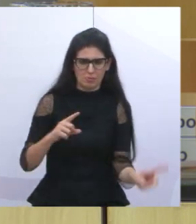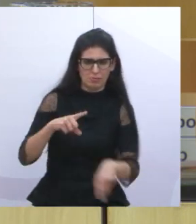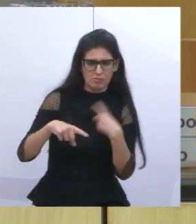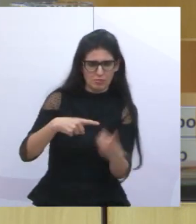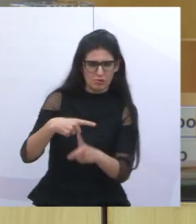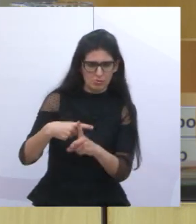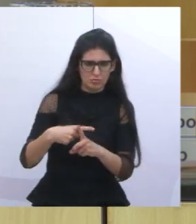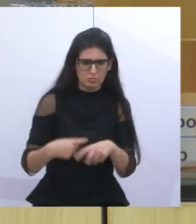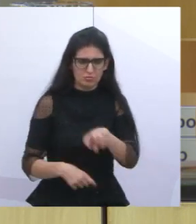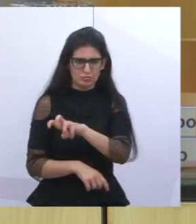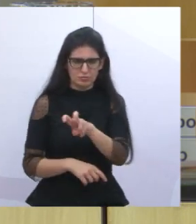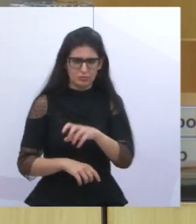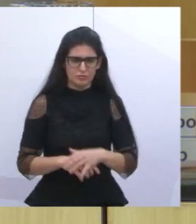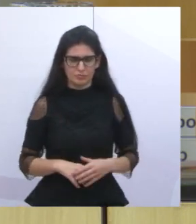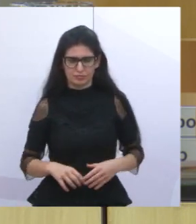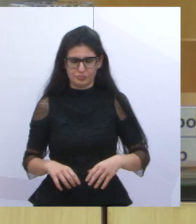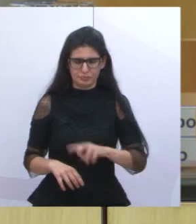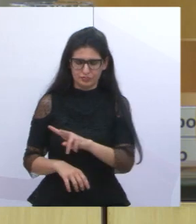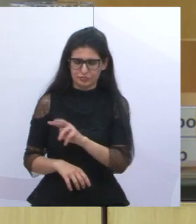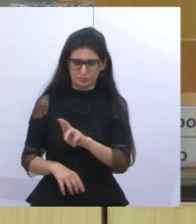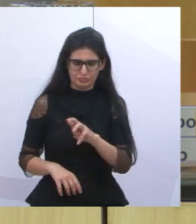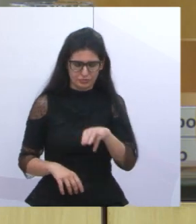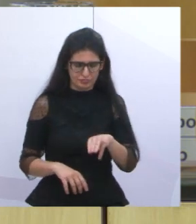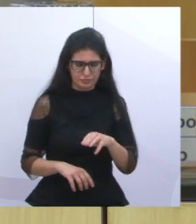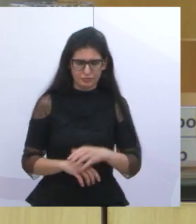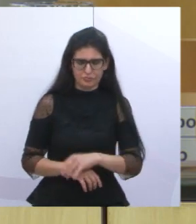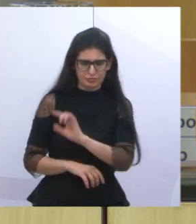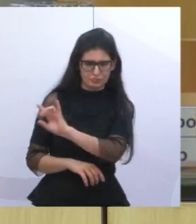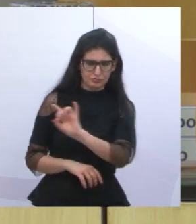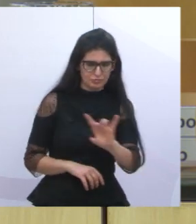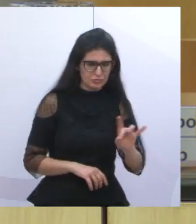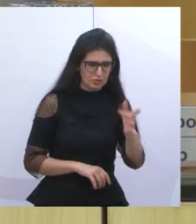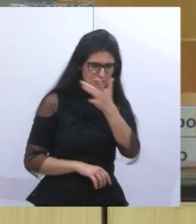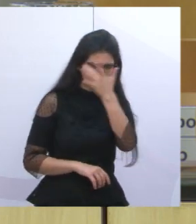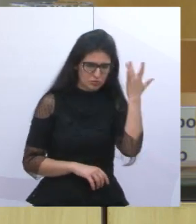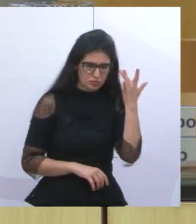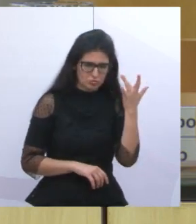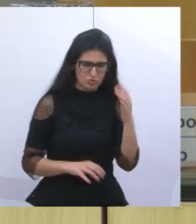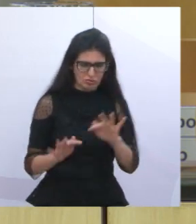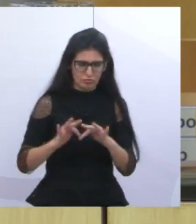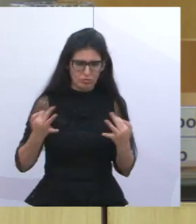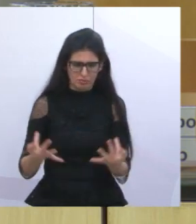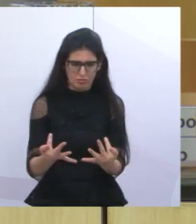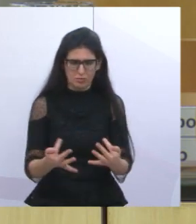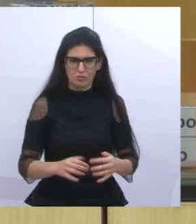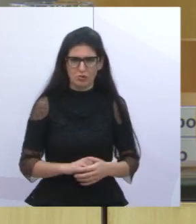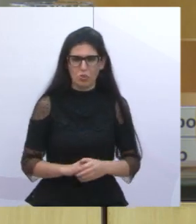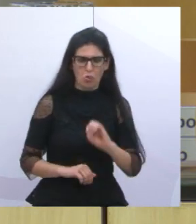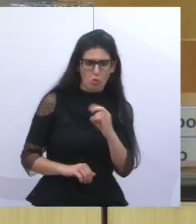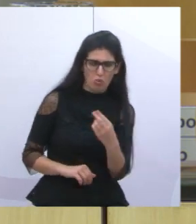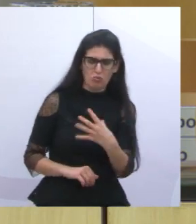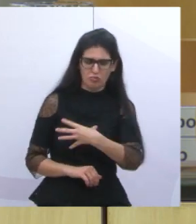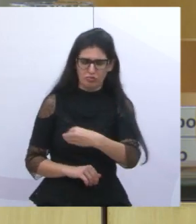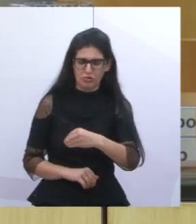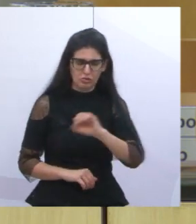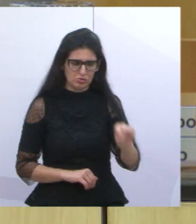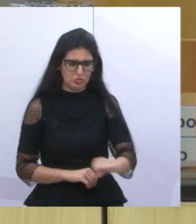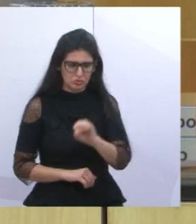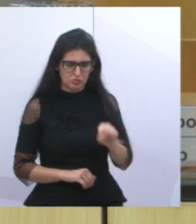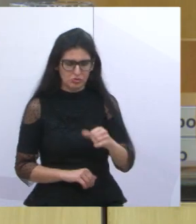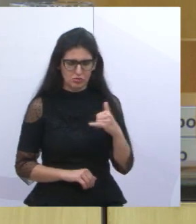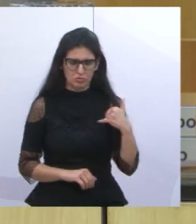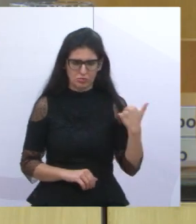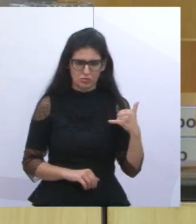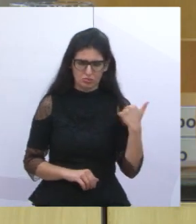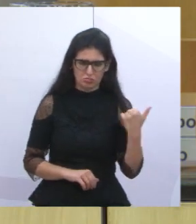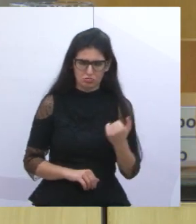referência do município, VRM, para cada dependente ou filho solteiro com idade